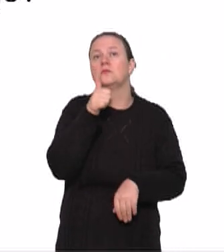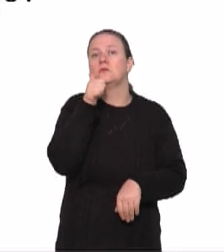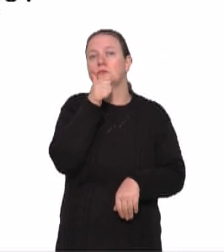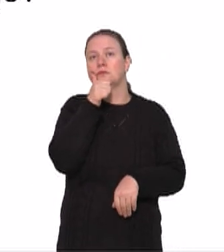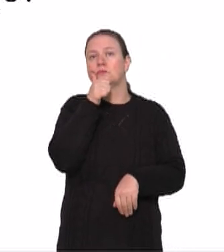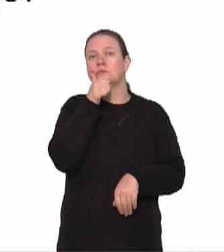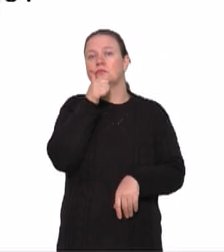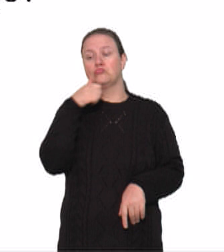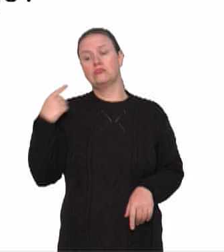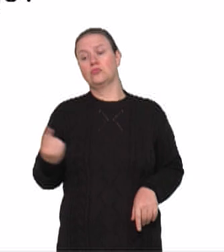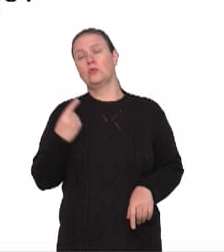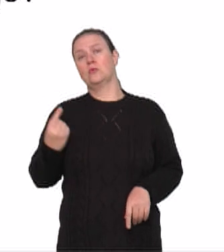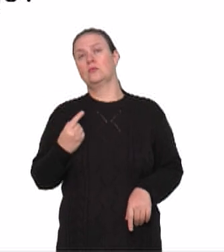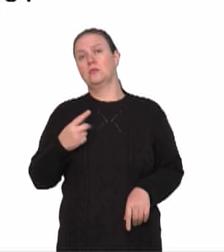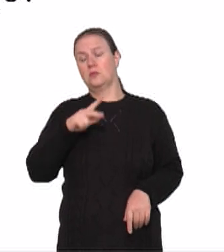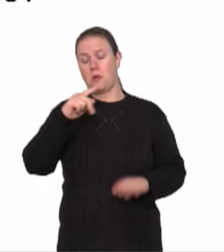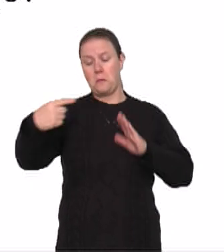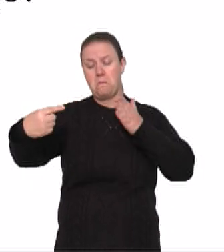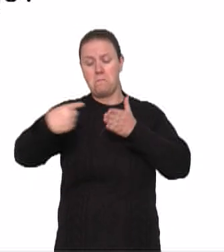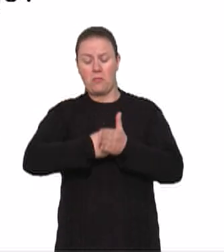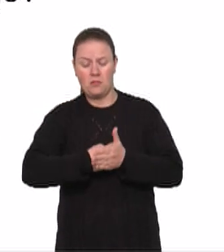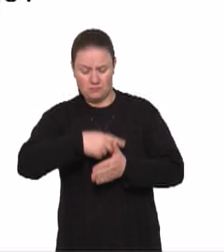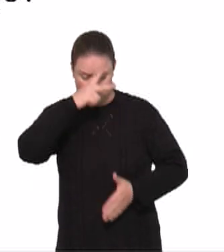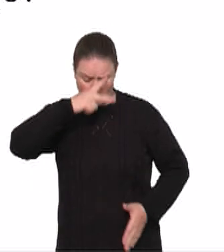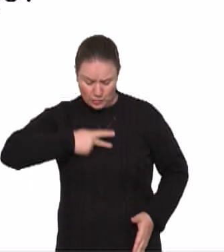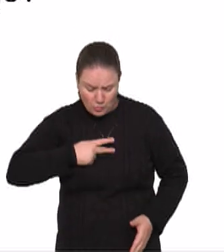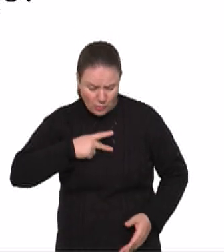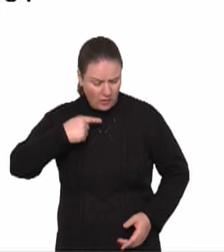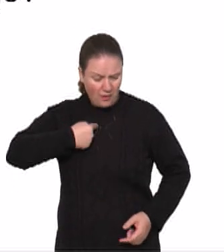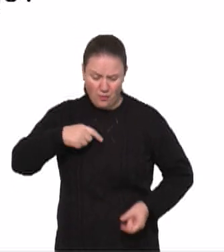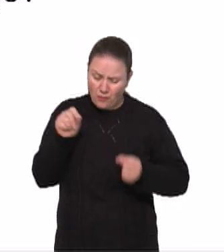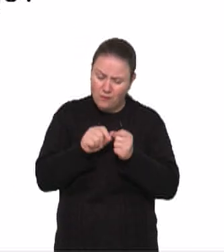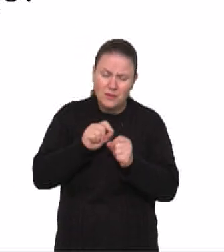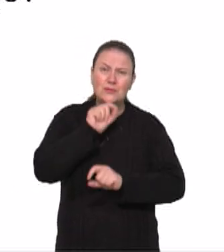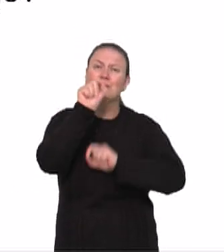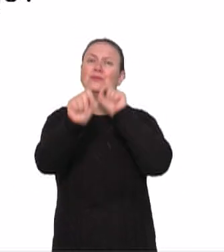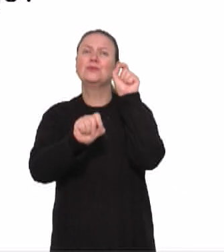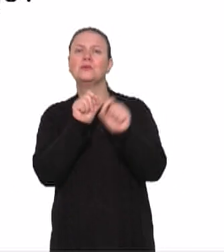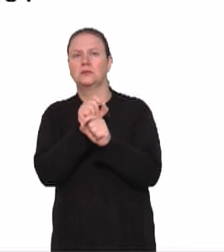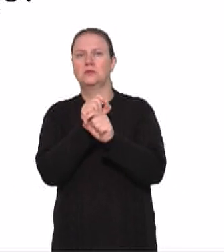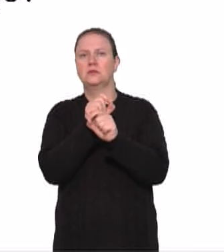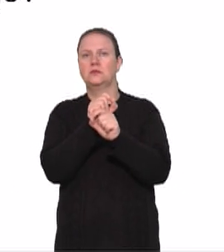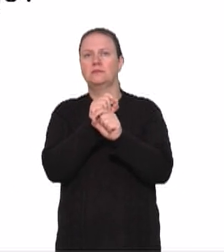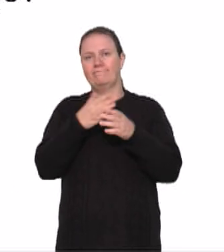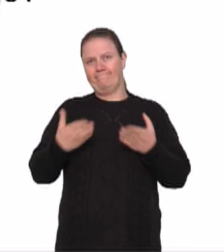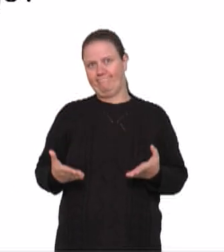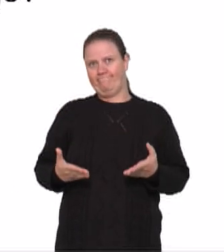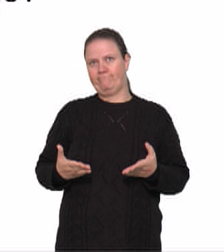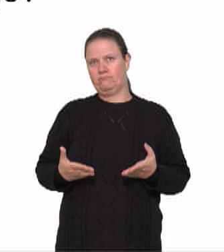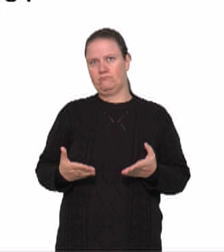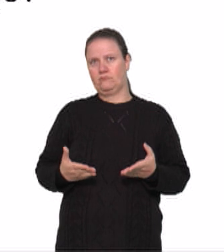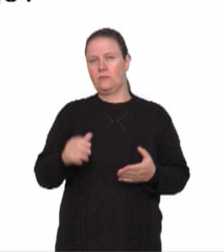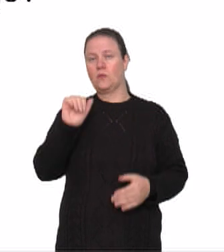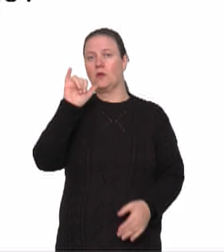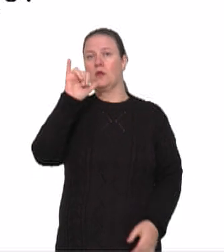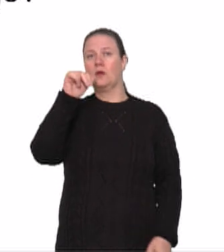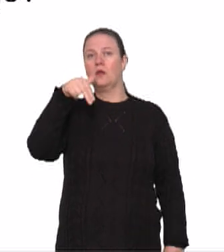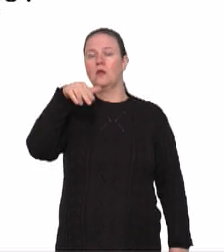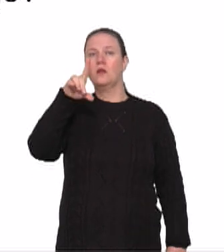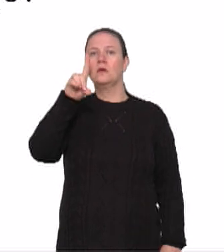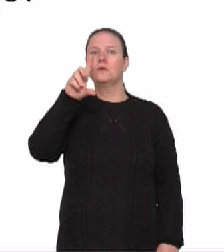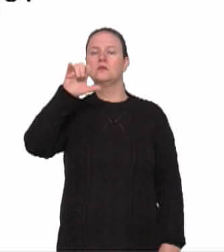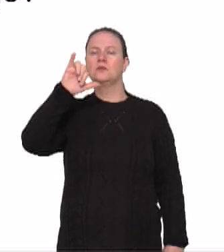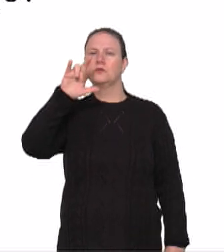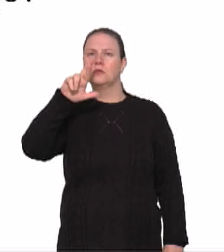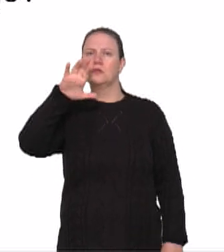que ele estava perguntando a si mesmo, que ele deveria fazer. No discurso indireto, ela ficaria como? Romeu se